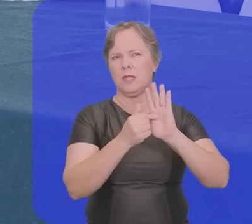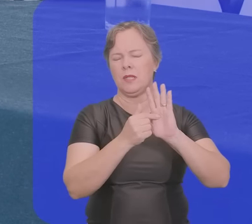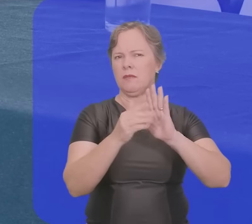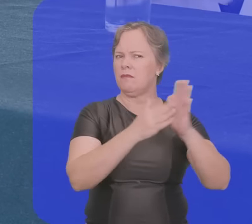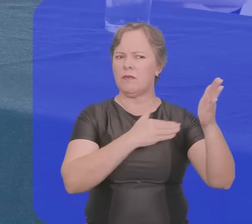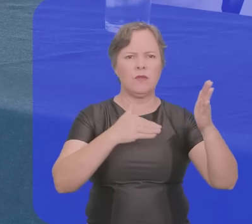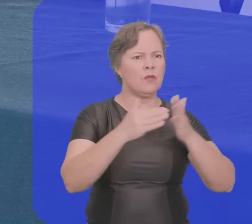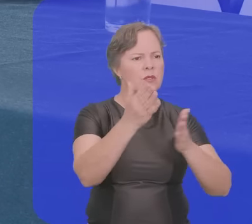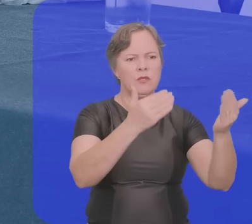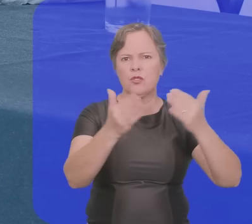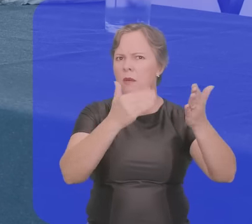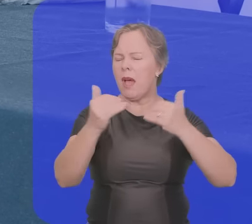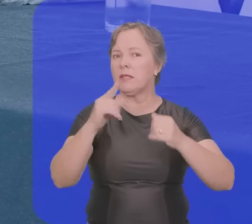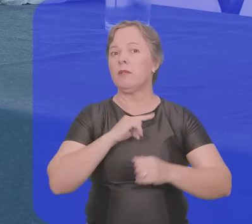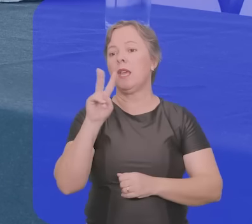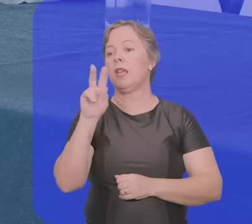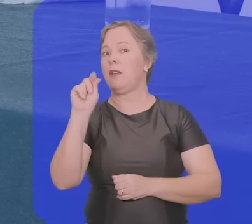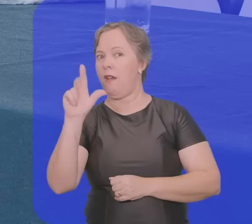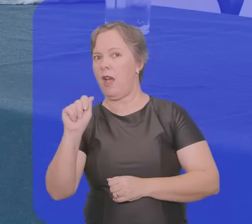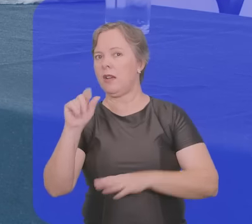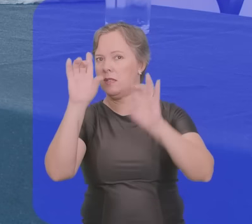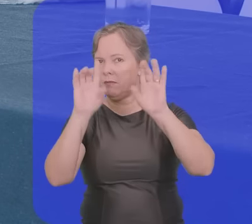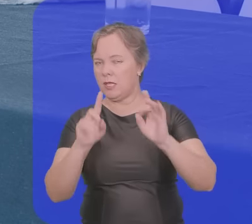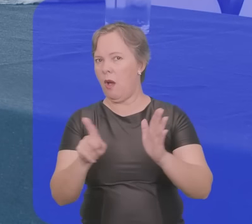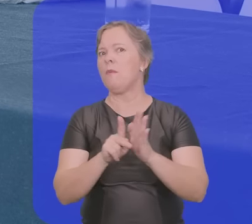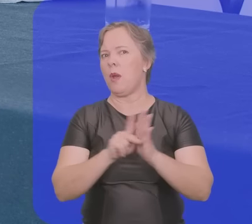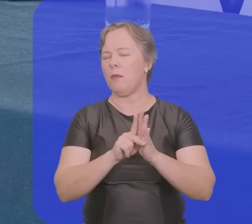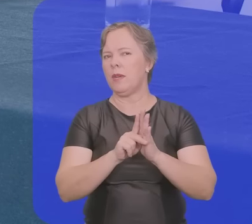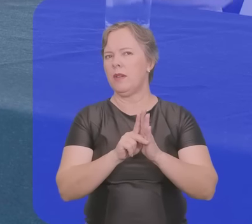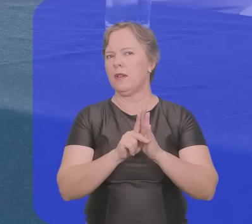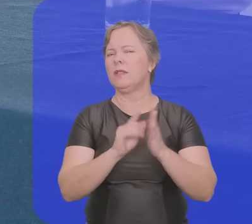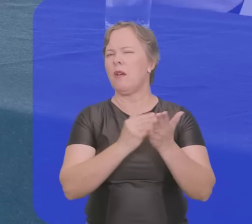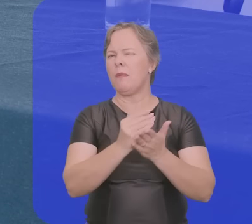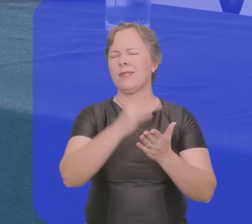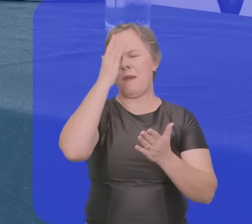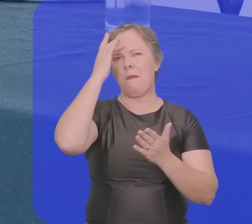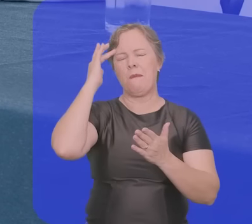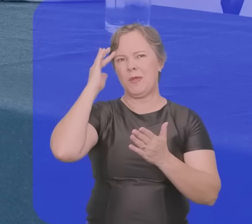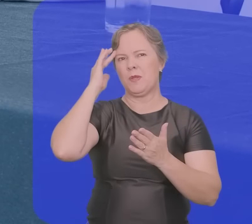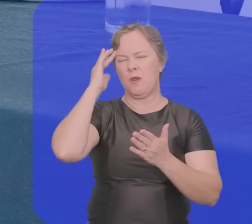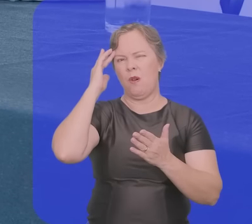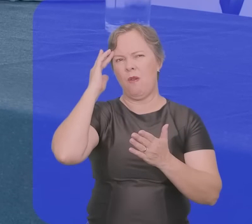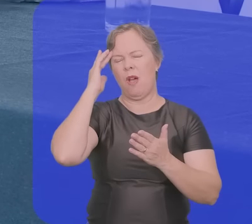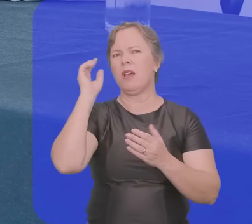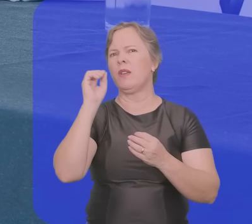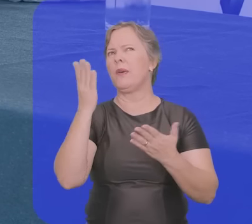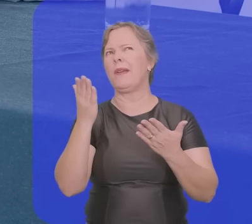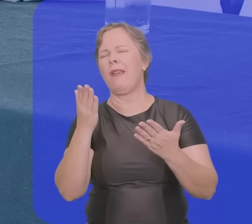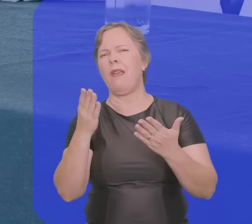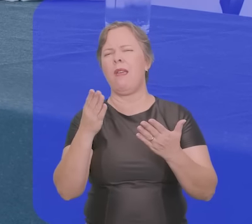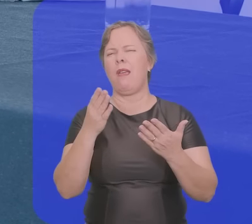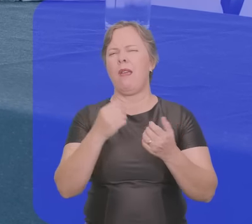convocados. Então existe a vaga específica, que aí a gente começa com alguém realmente que começa com expertise na